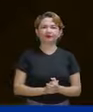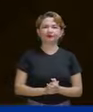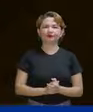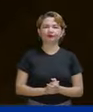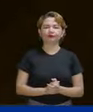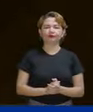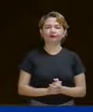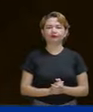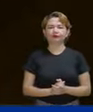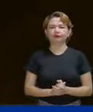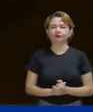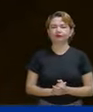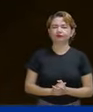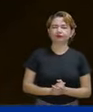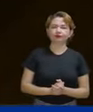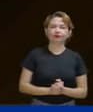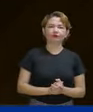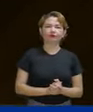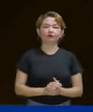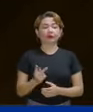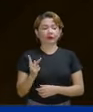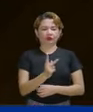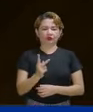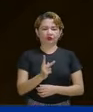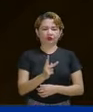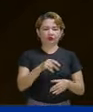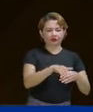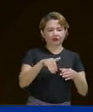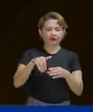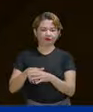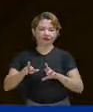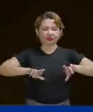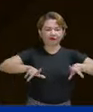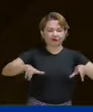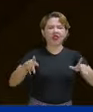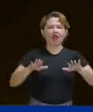voto vencido e o voto condutor de um julgamento colegiado.